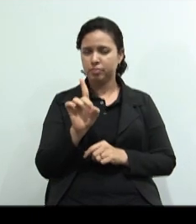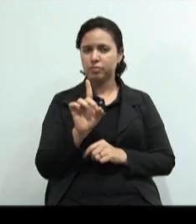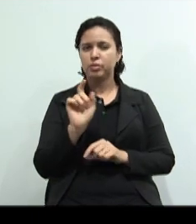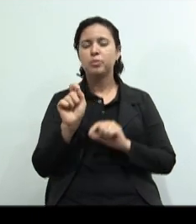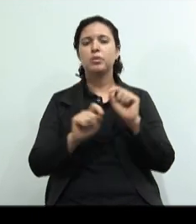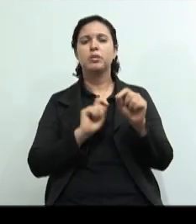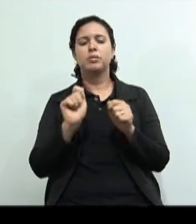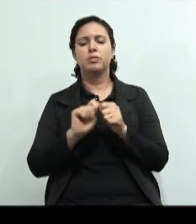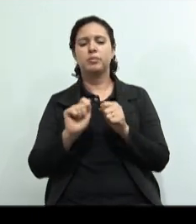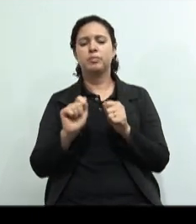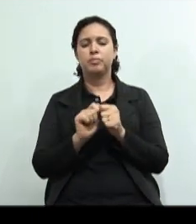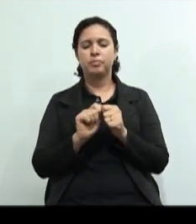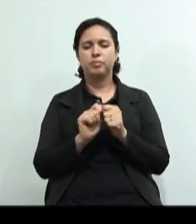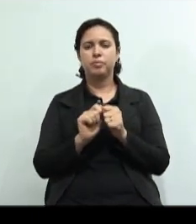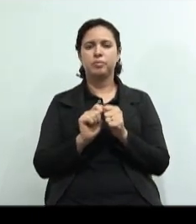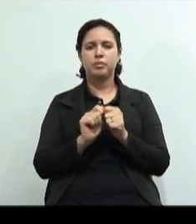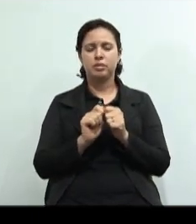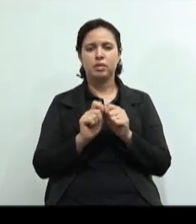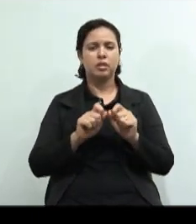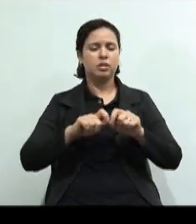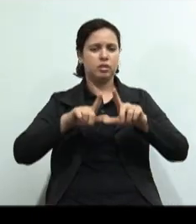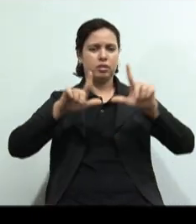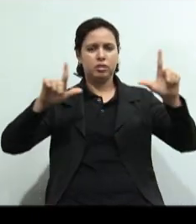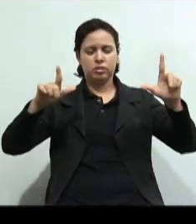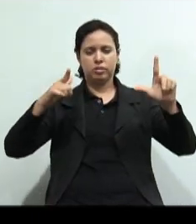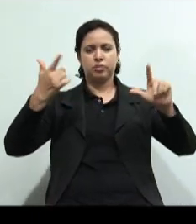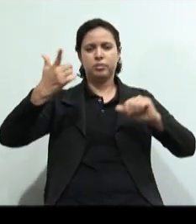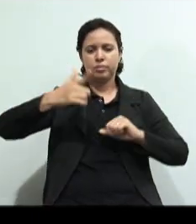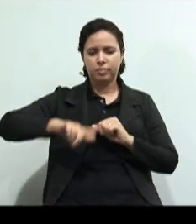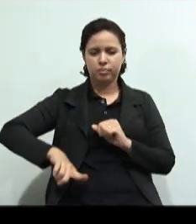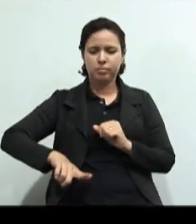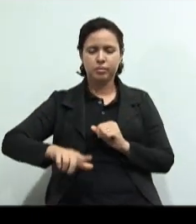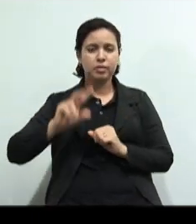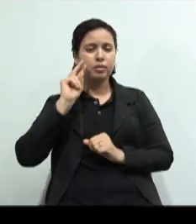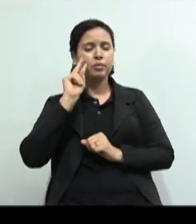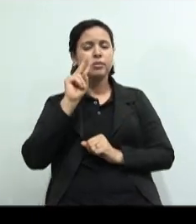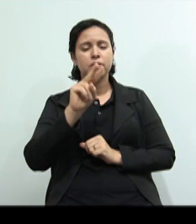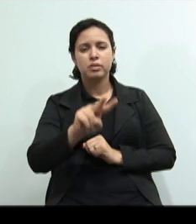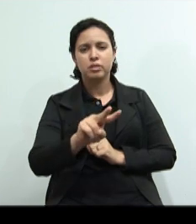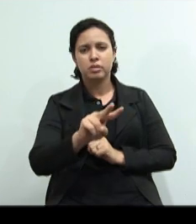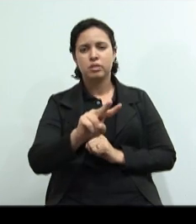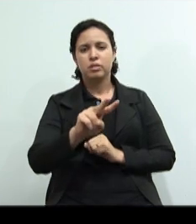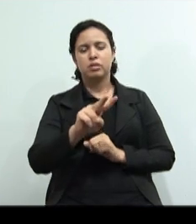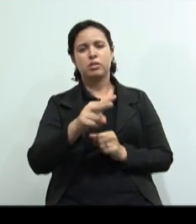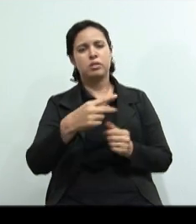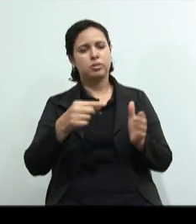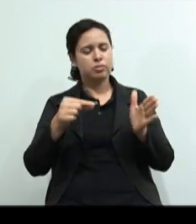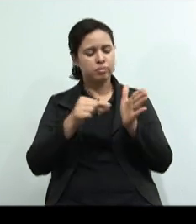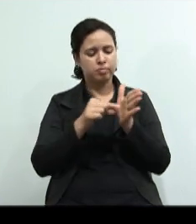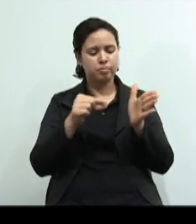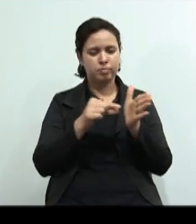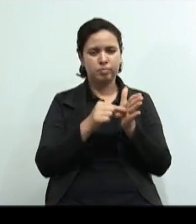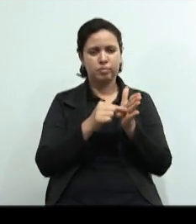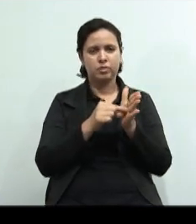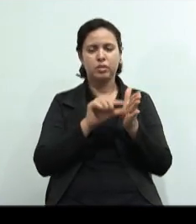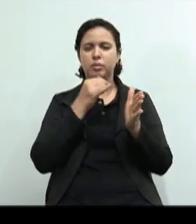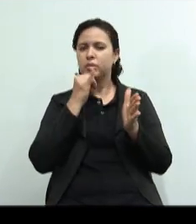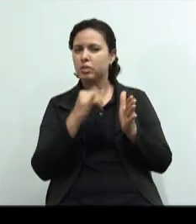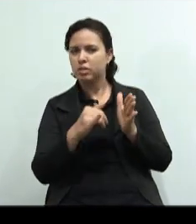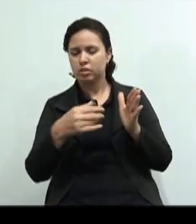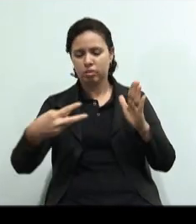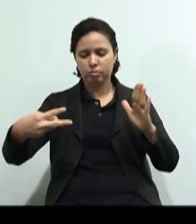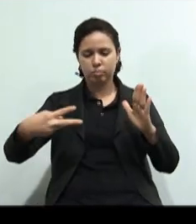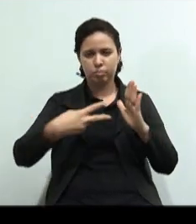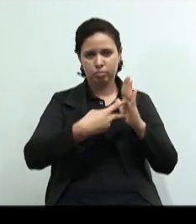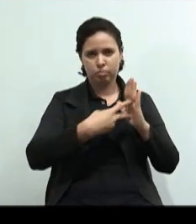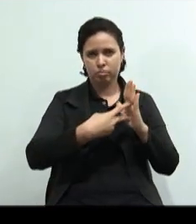devo fazer? Ligo novamente, né? Aí verifico os instrumentos, está ligado na tomada? Sim, então